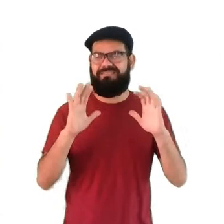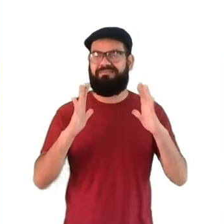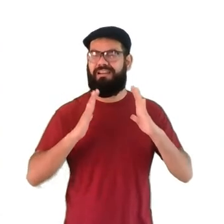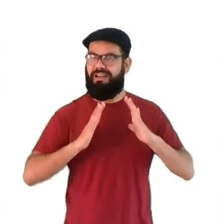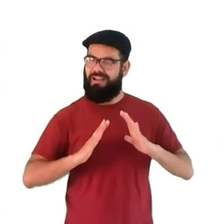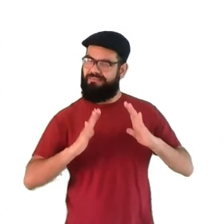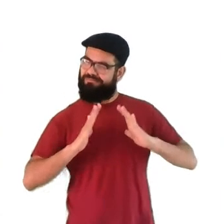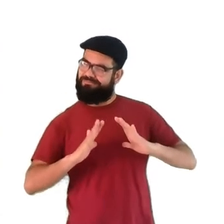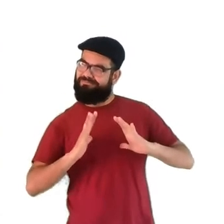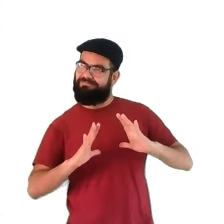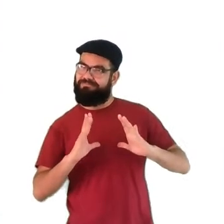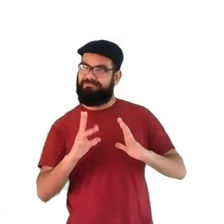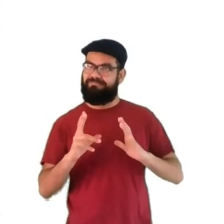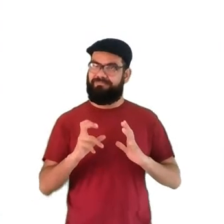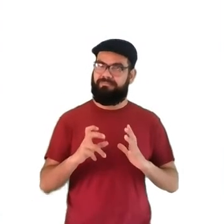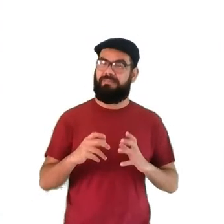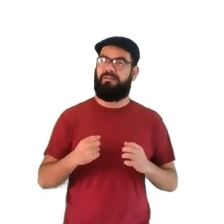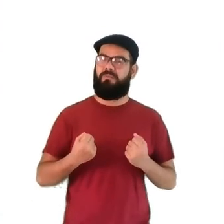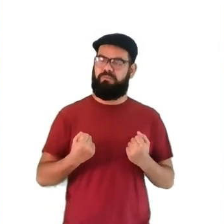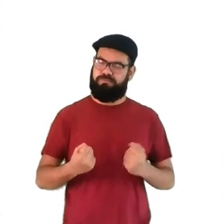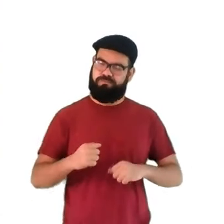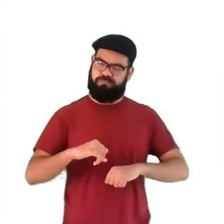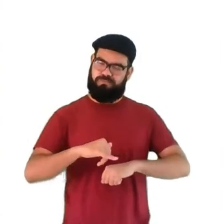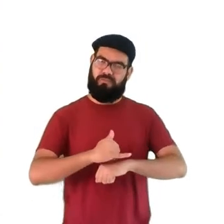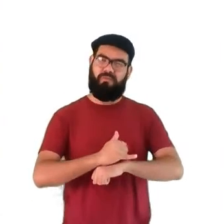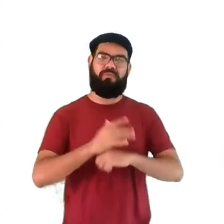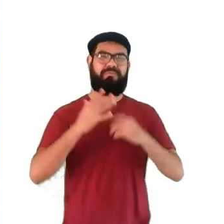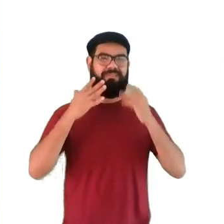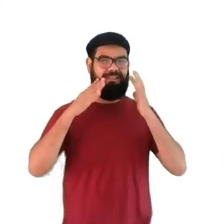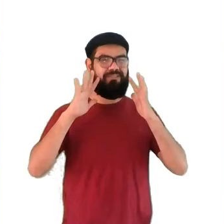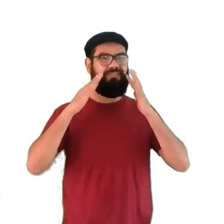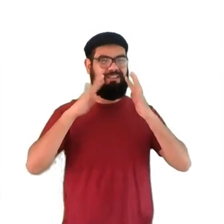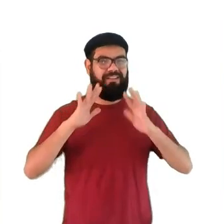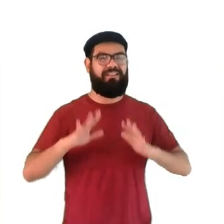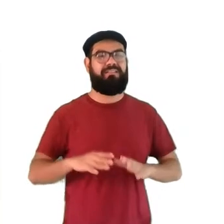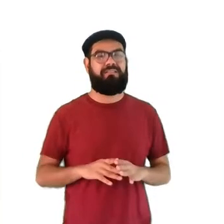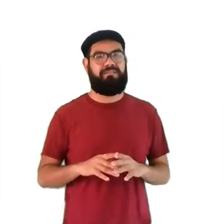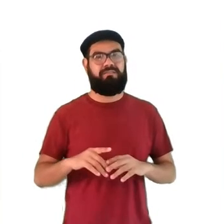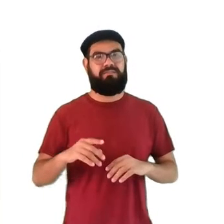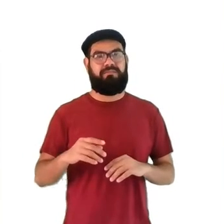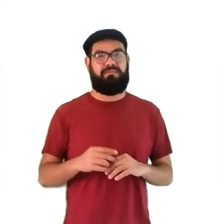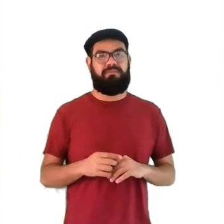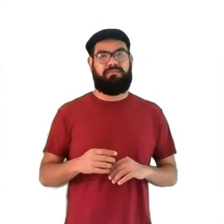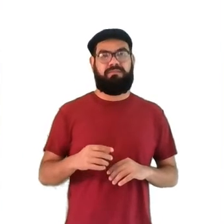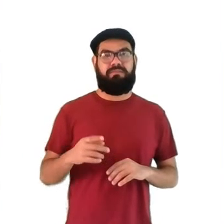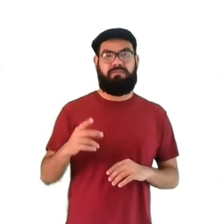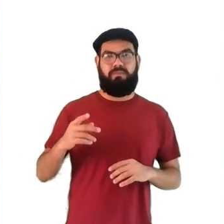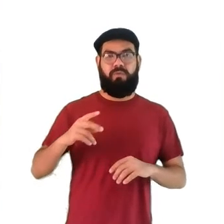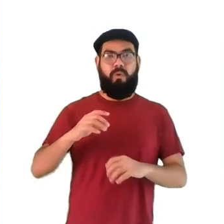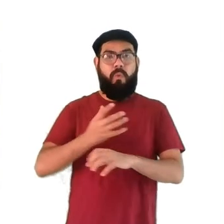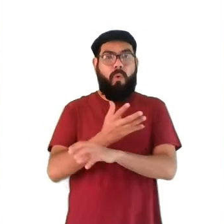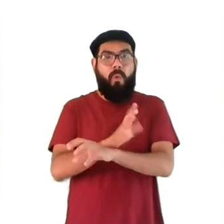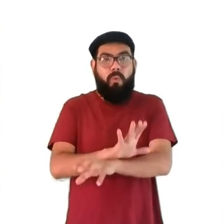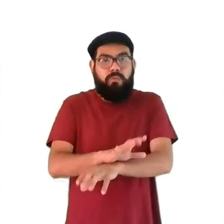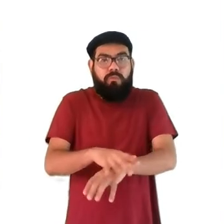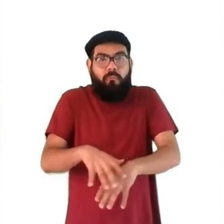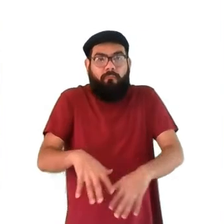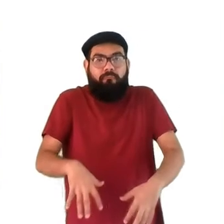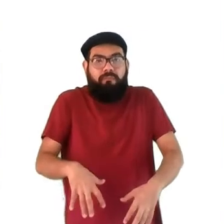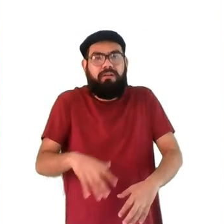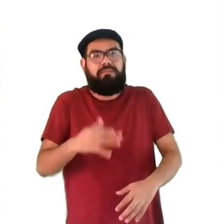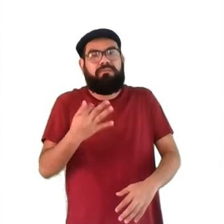tem um ganho de peso naturalmente, uma diminuição da densidade óssea, um aumento da